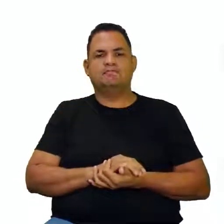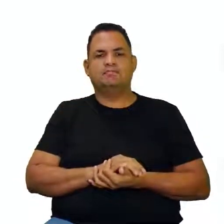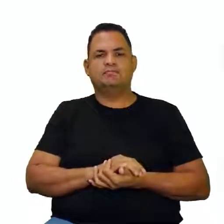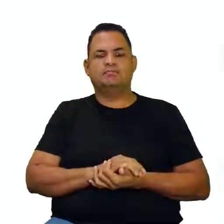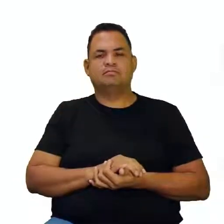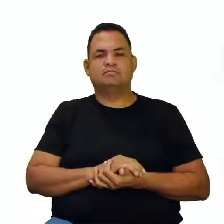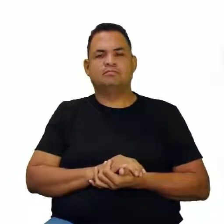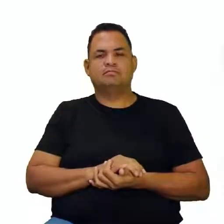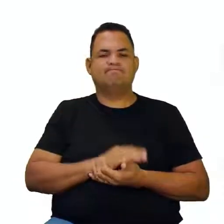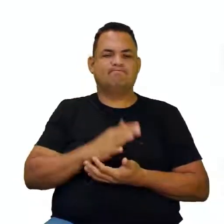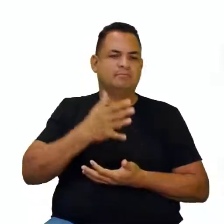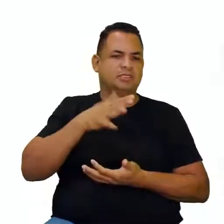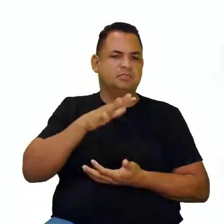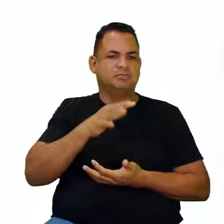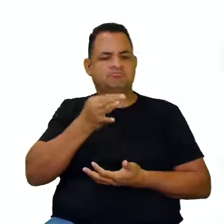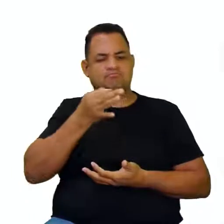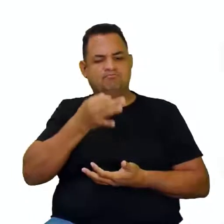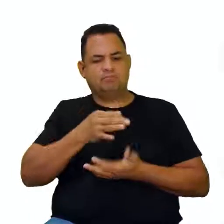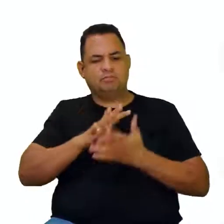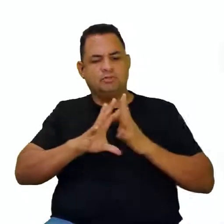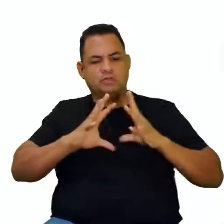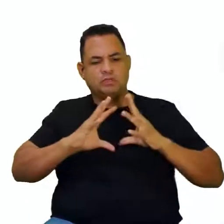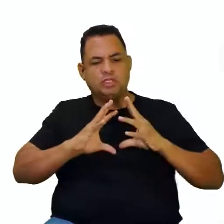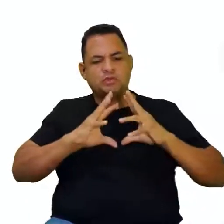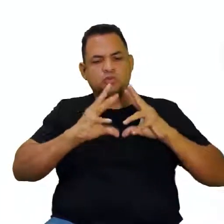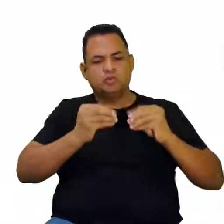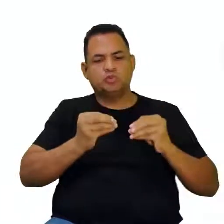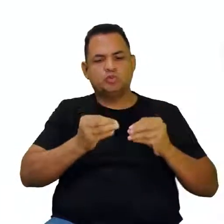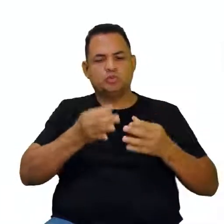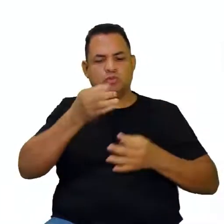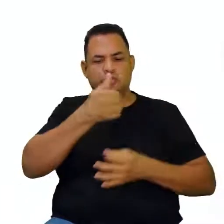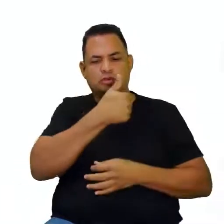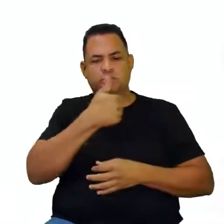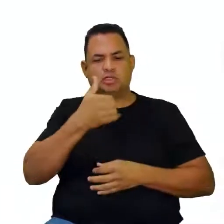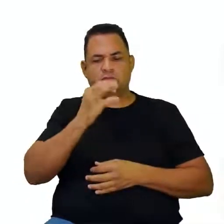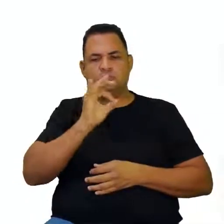dizer, mais ou menos certa, ela não abrange 100% o